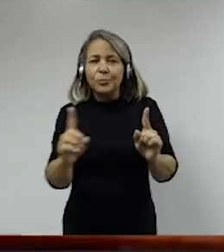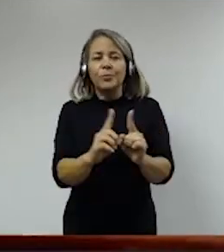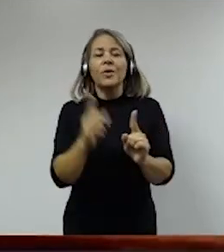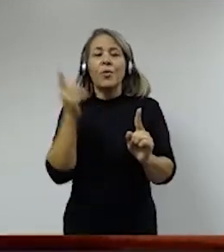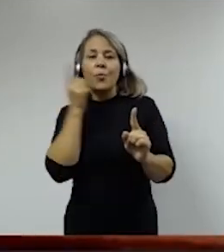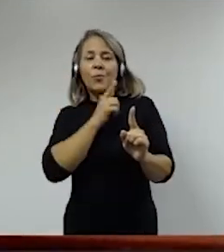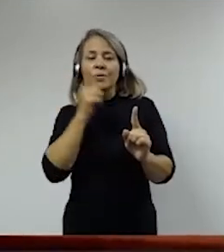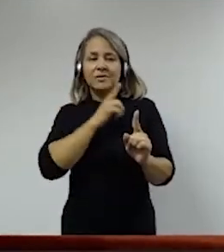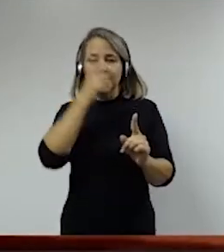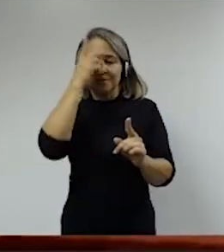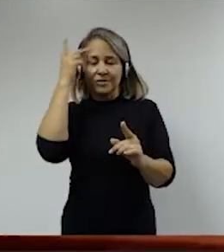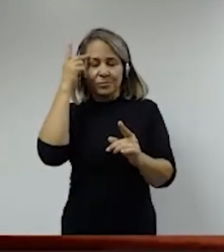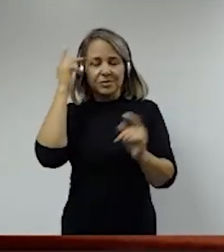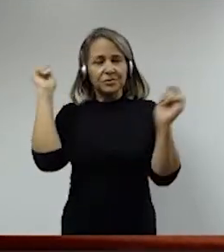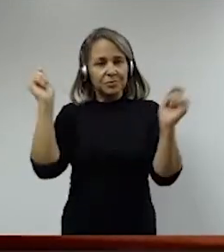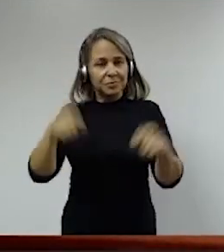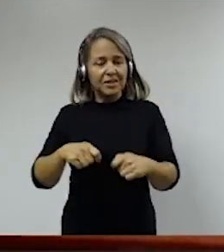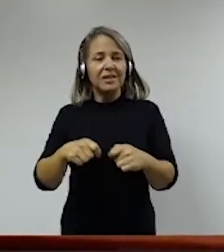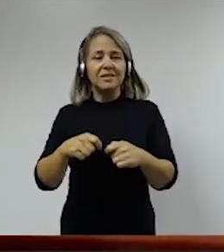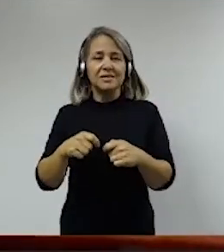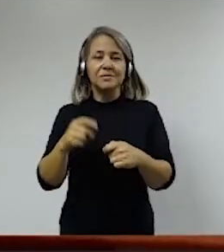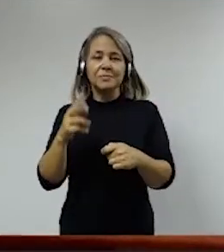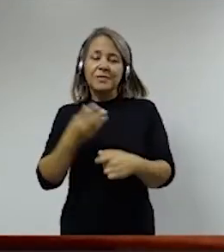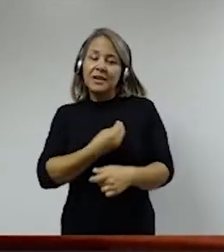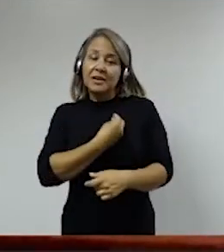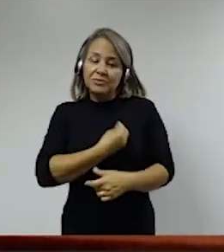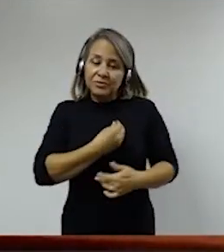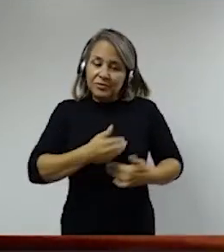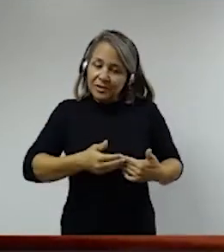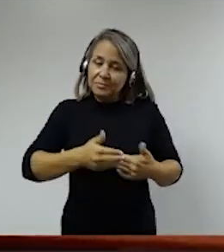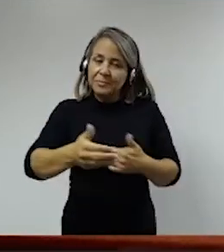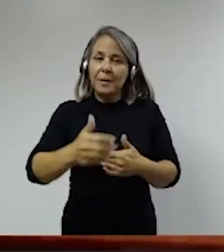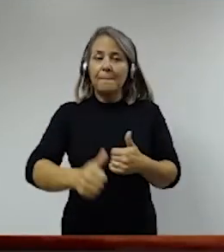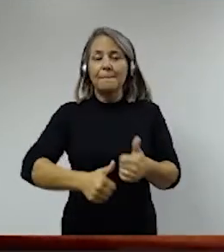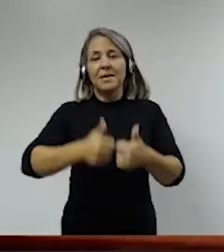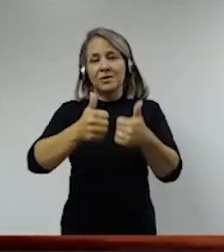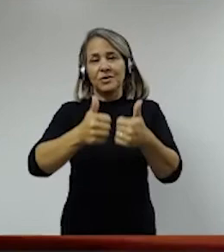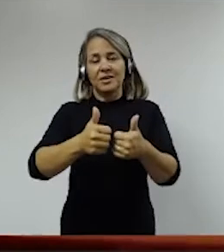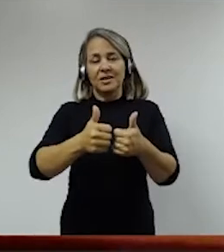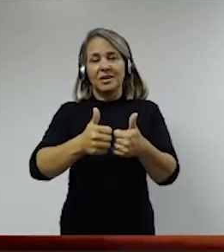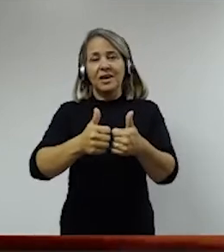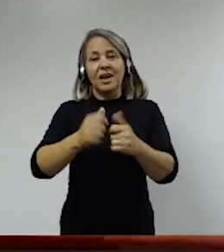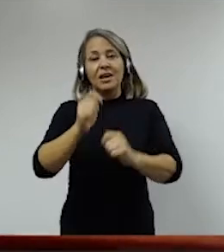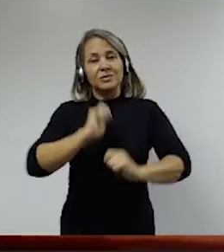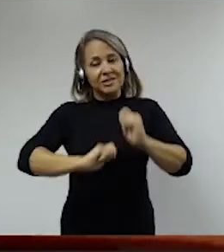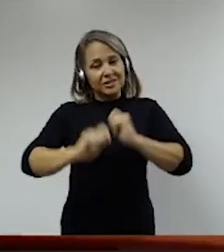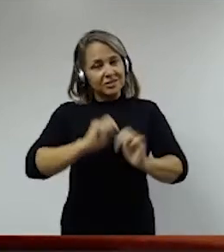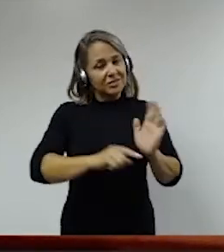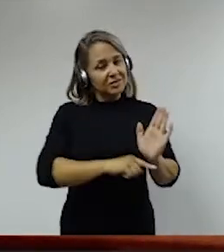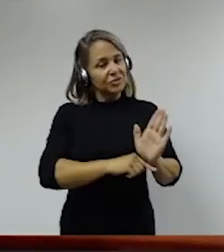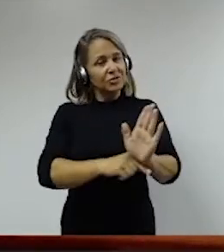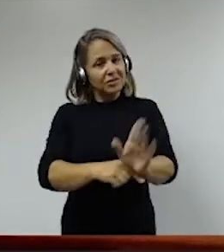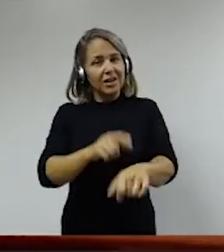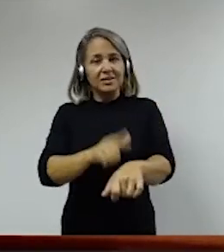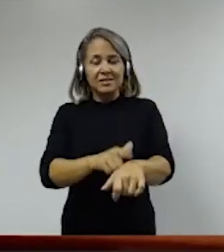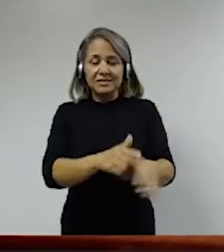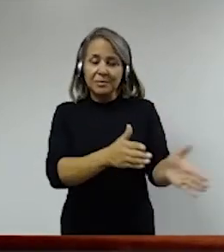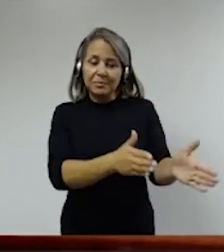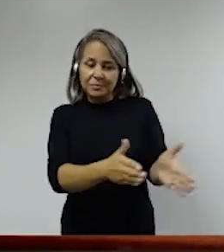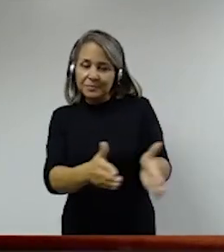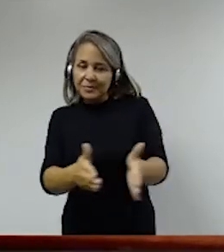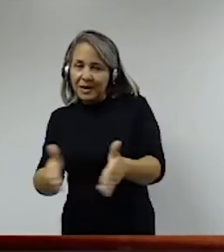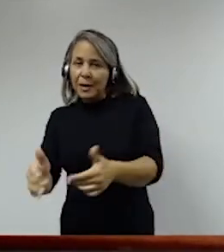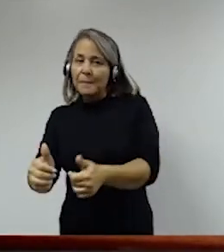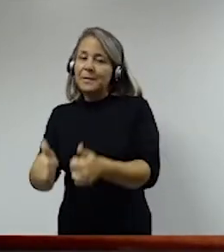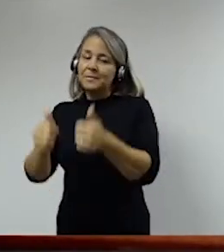fez com que a gente conseguisse passar por esse período de uma forma melhor. Então, os artistas contribuíram absurdamente nesse período, né, para amenizar